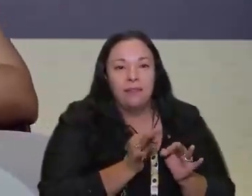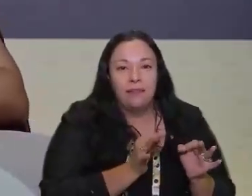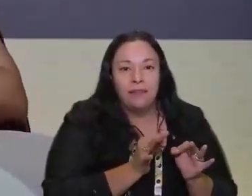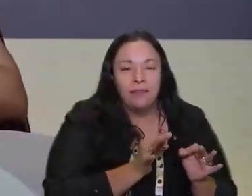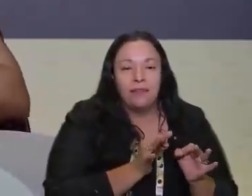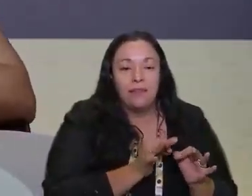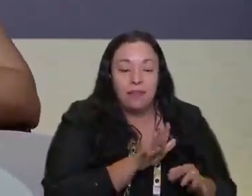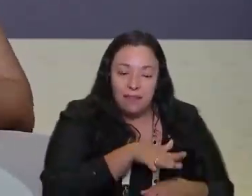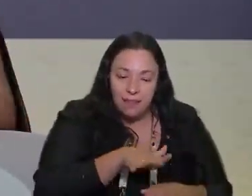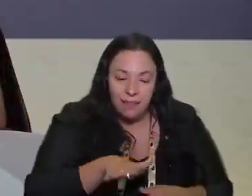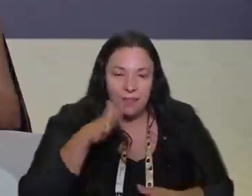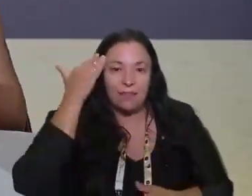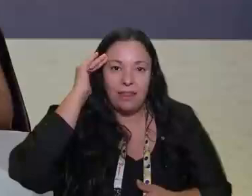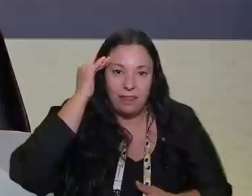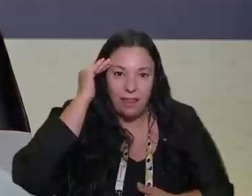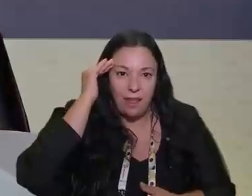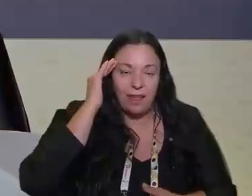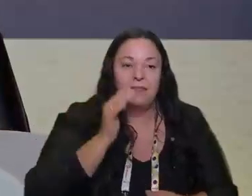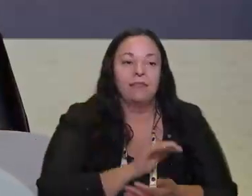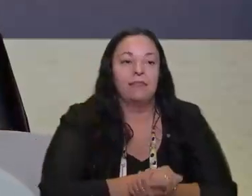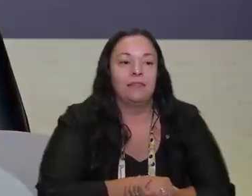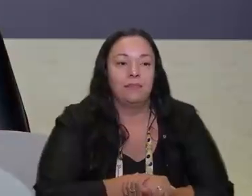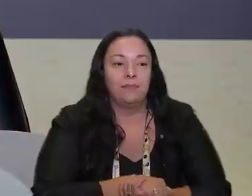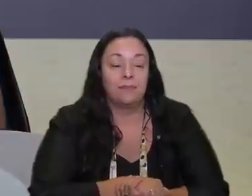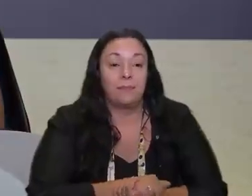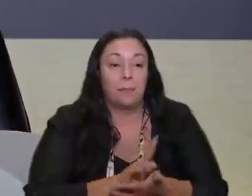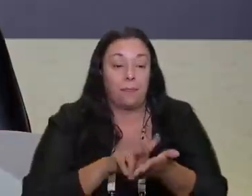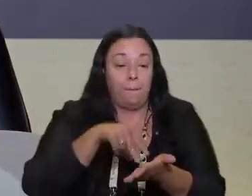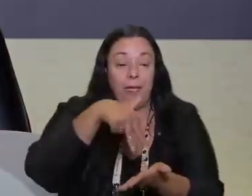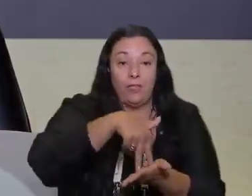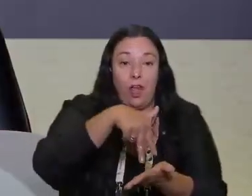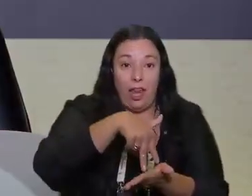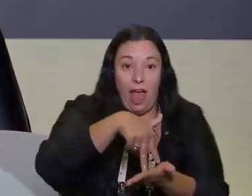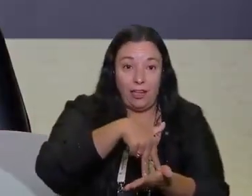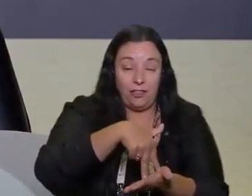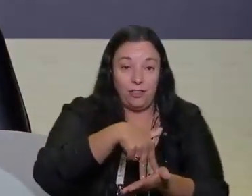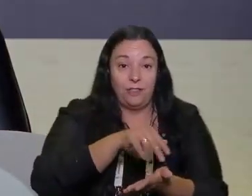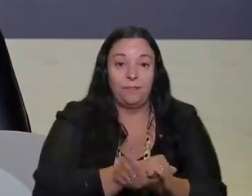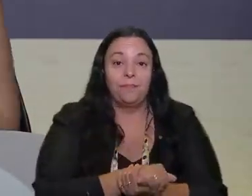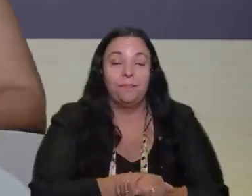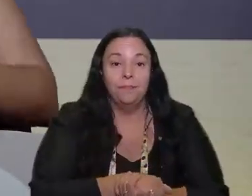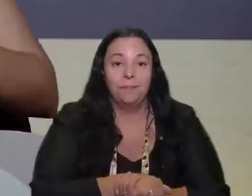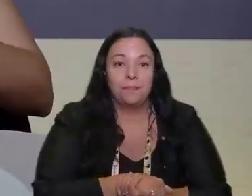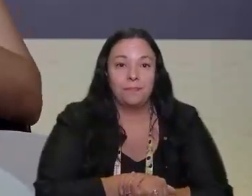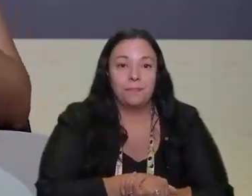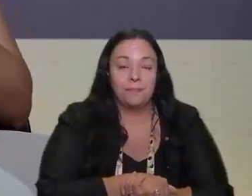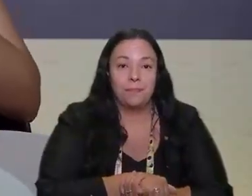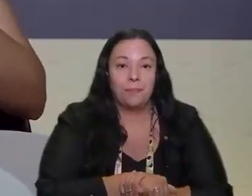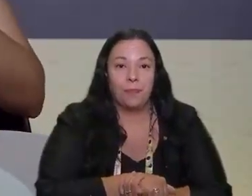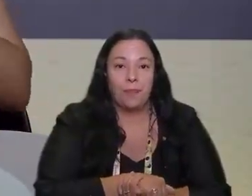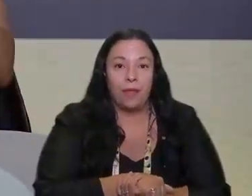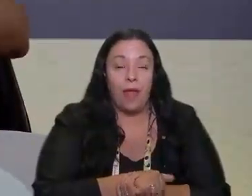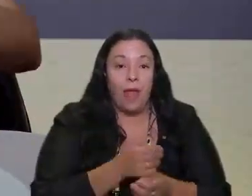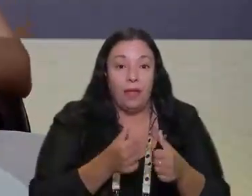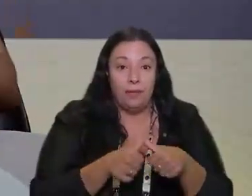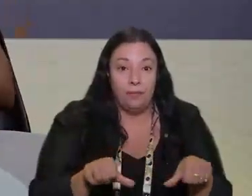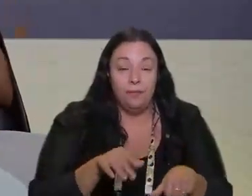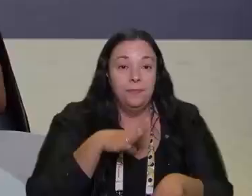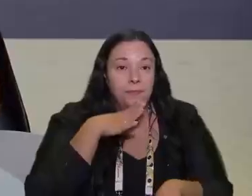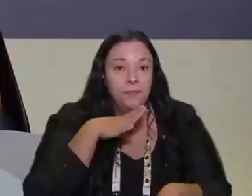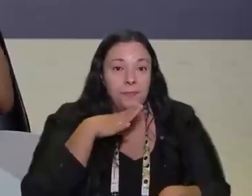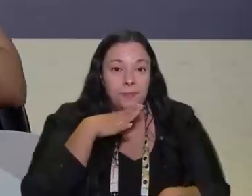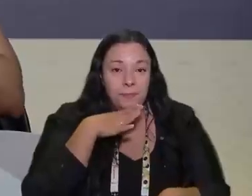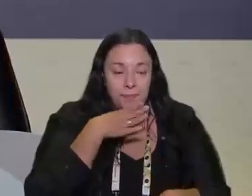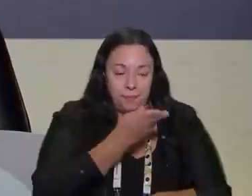está acontecendo com o Olavo, que é o nosso personagem principal. E ele fica conhecendo